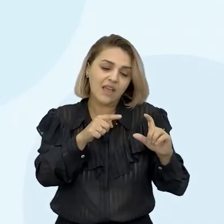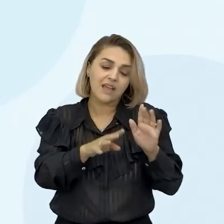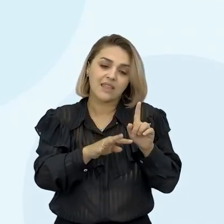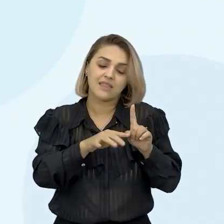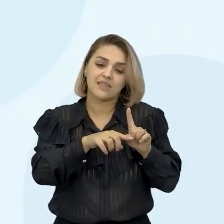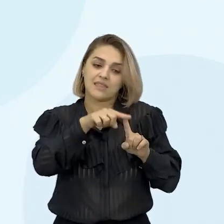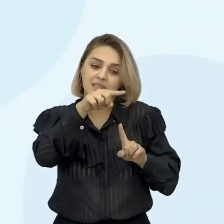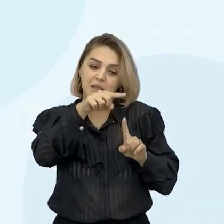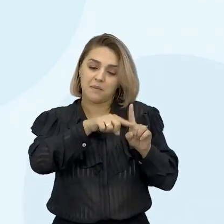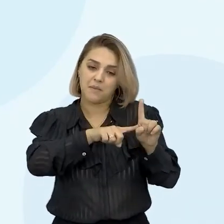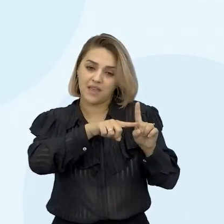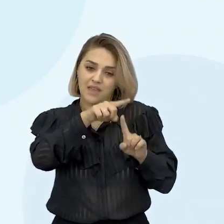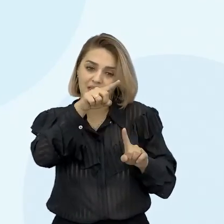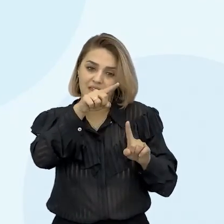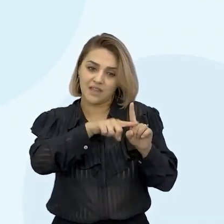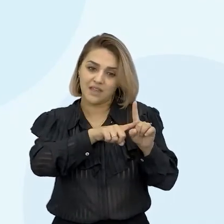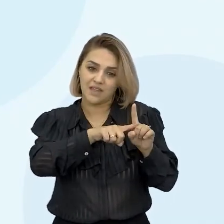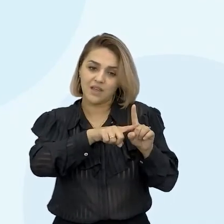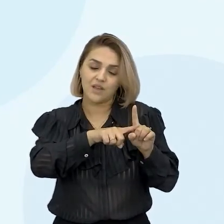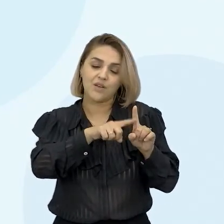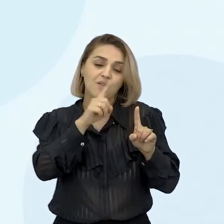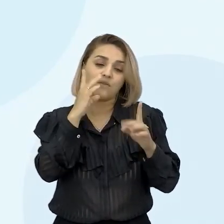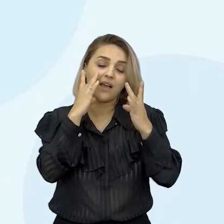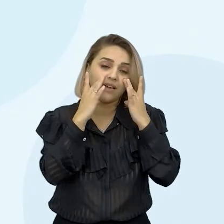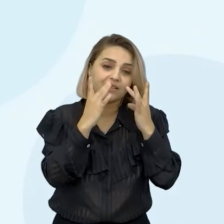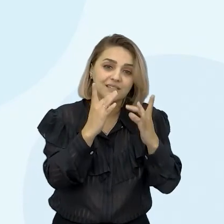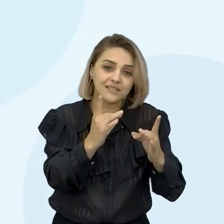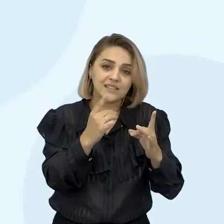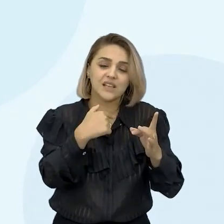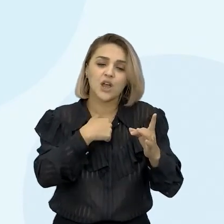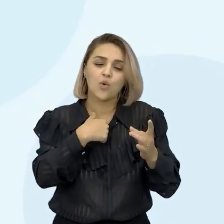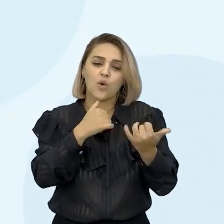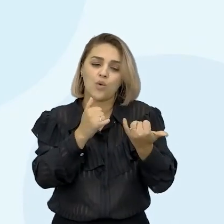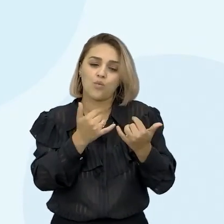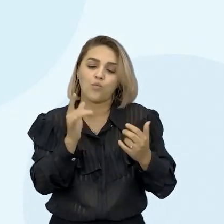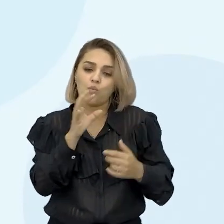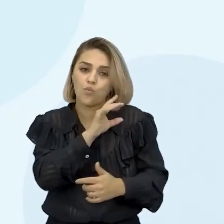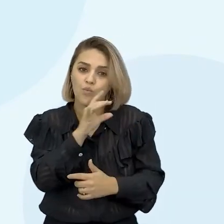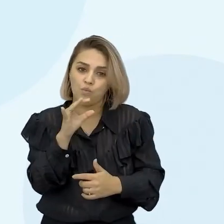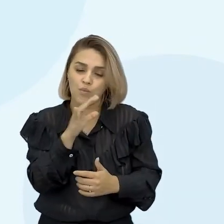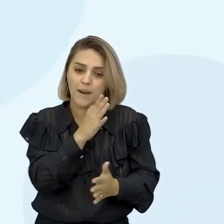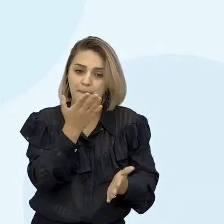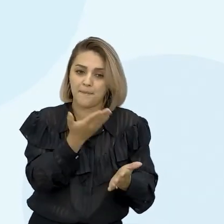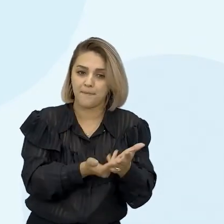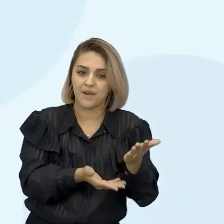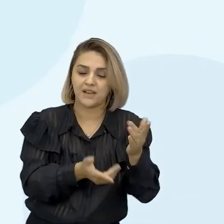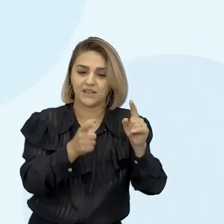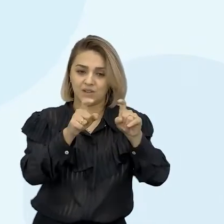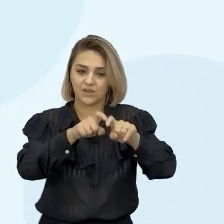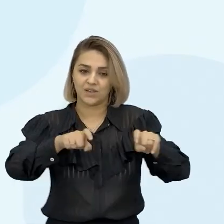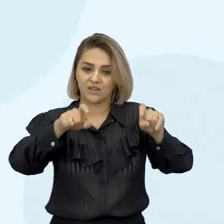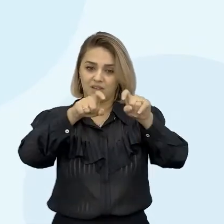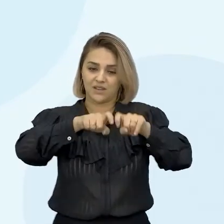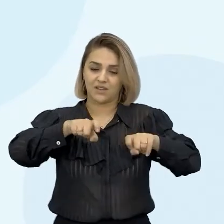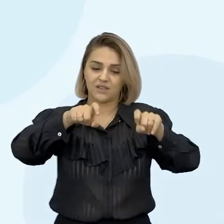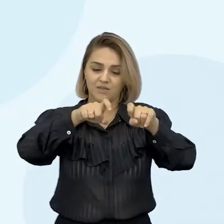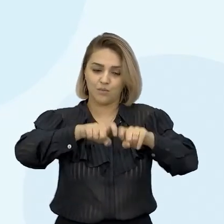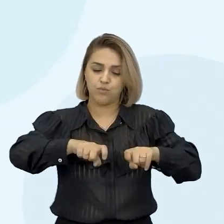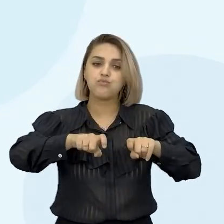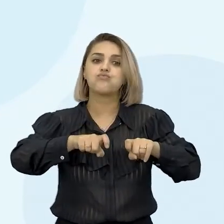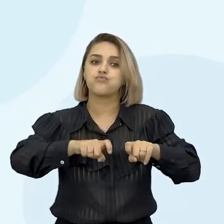temperatura está pegando justamente o que eu perco de calor com o meu notebook de alta tecnologia